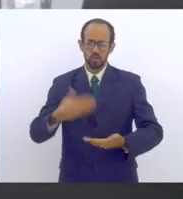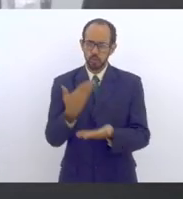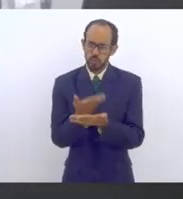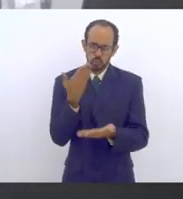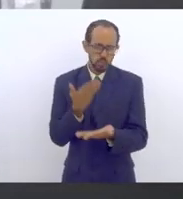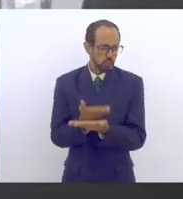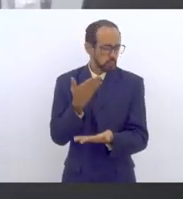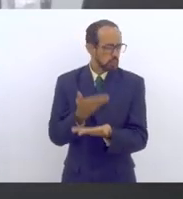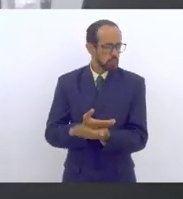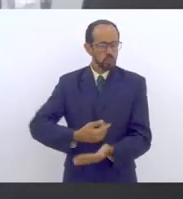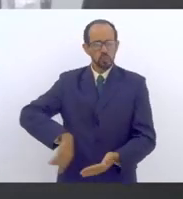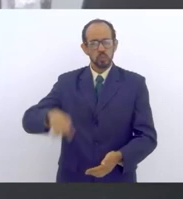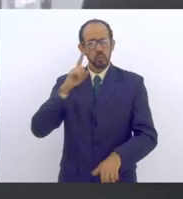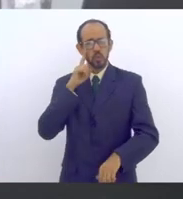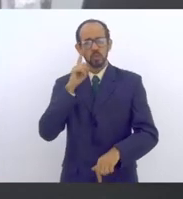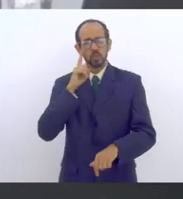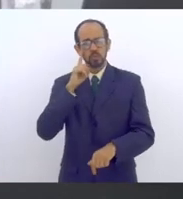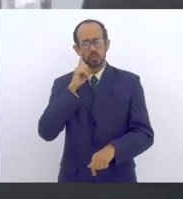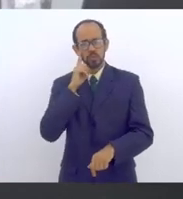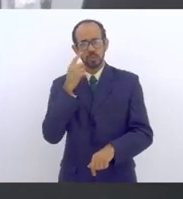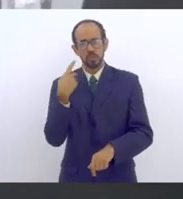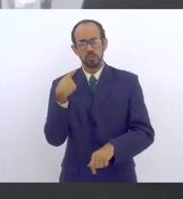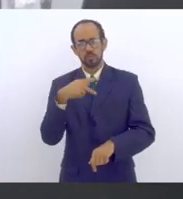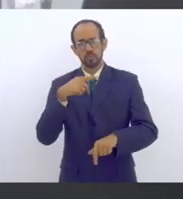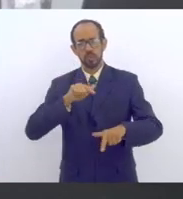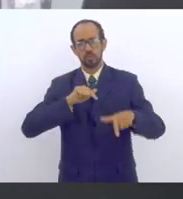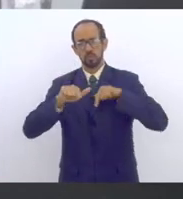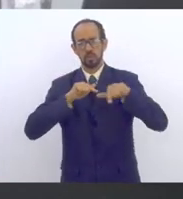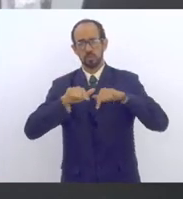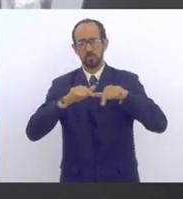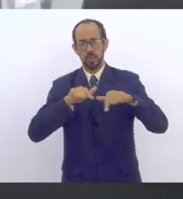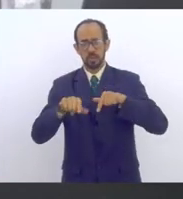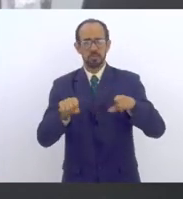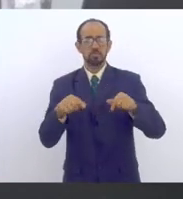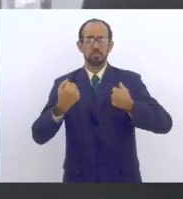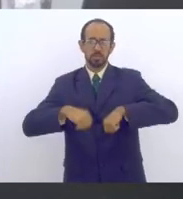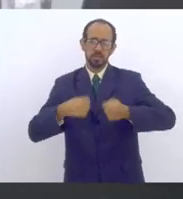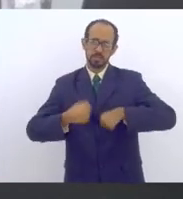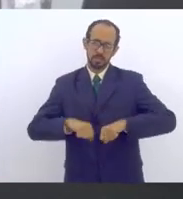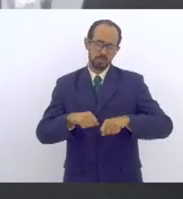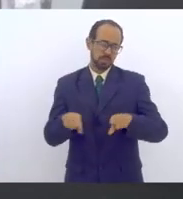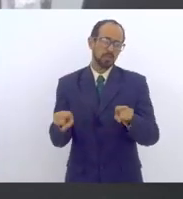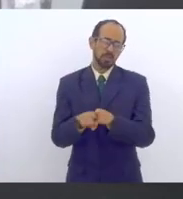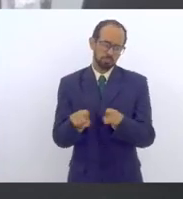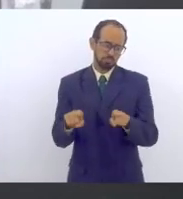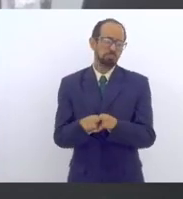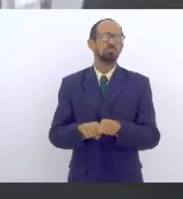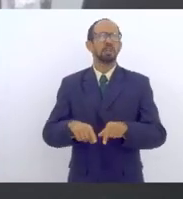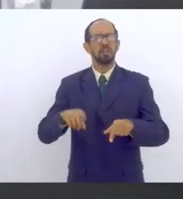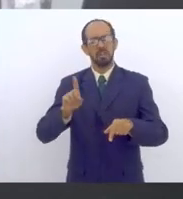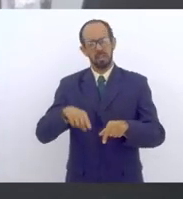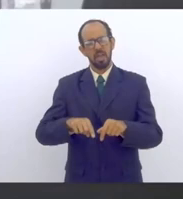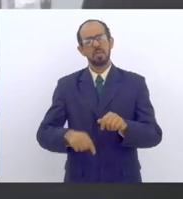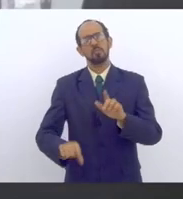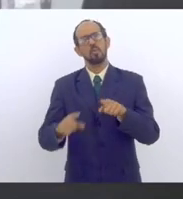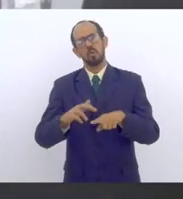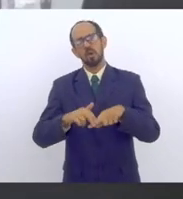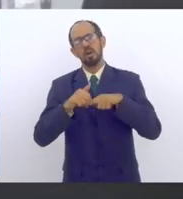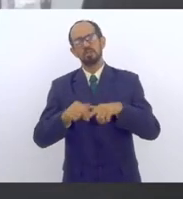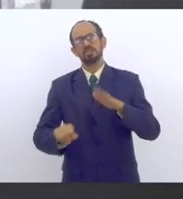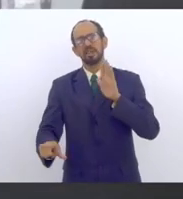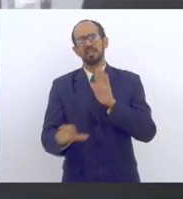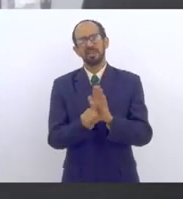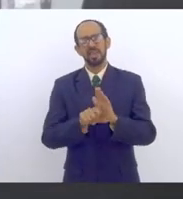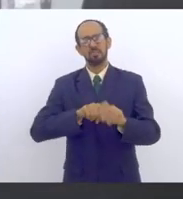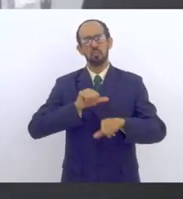dia e nesta área que você trabalha tem que se atualizar todos os dias a legislação ela é muito flutuante